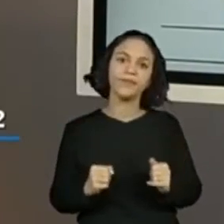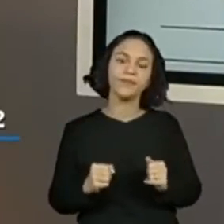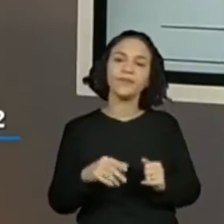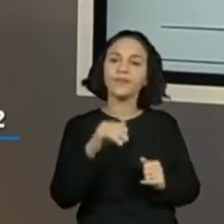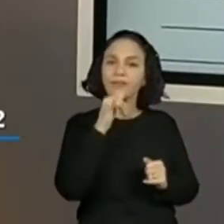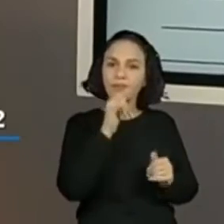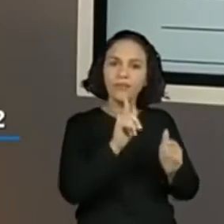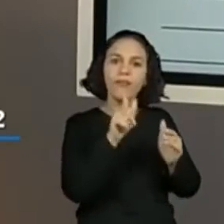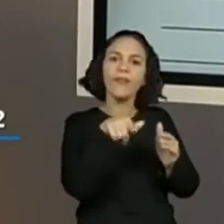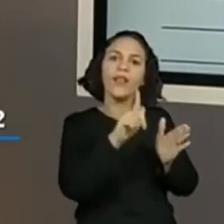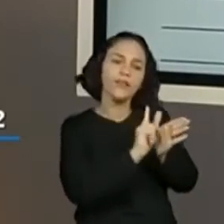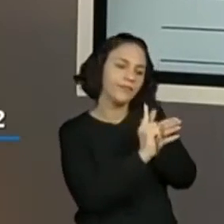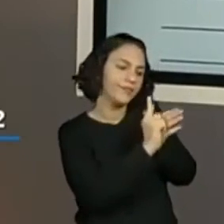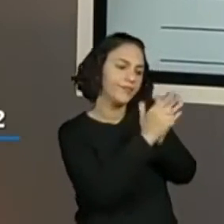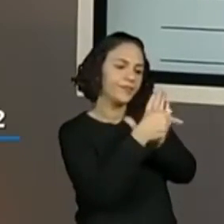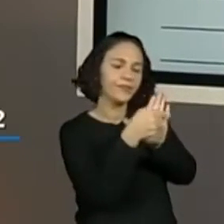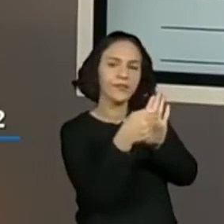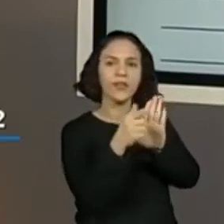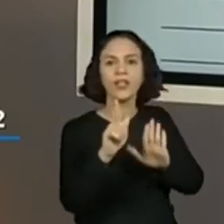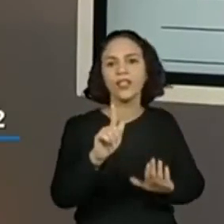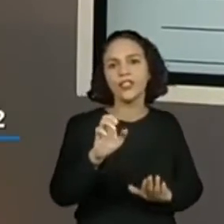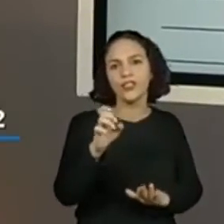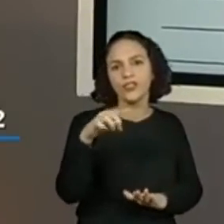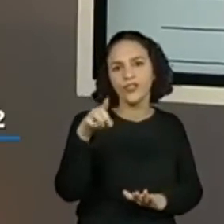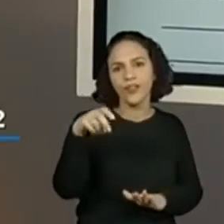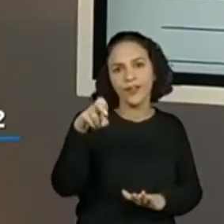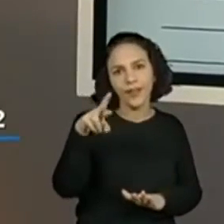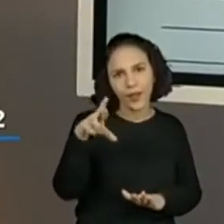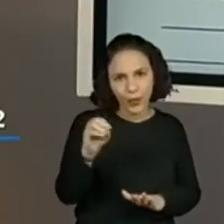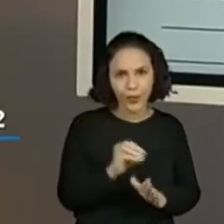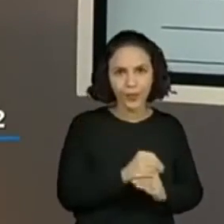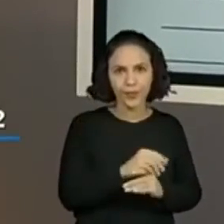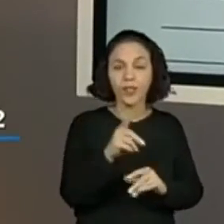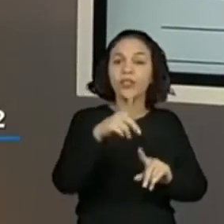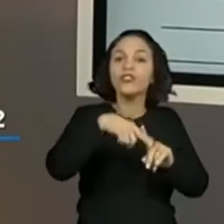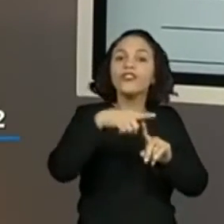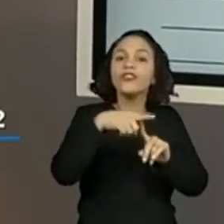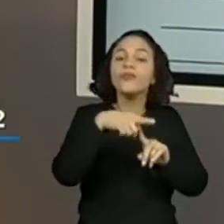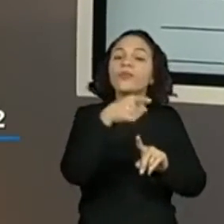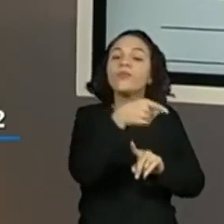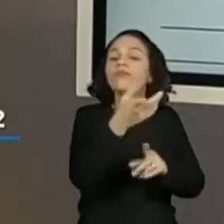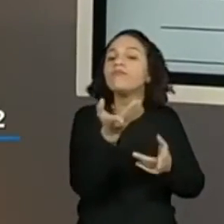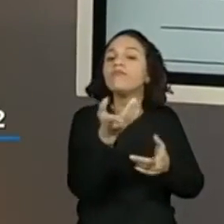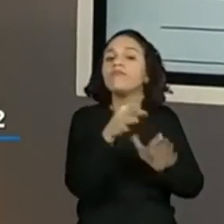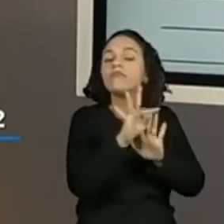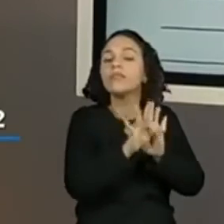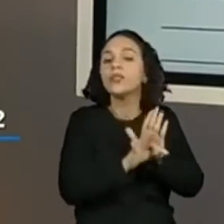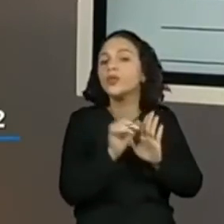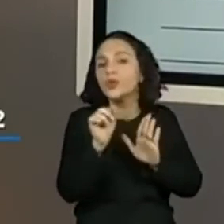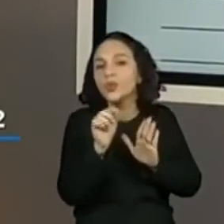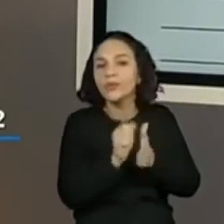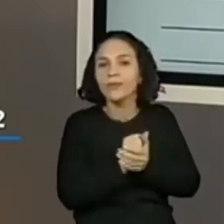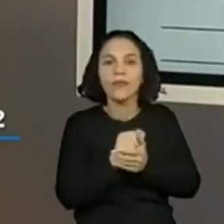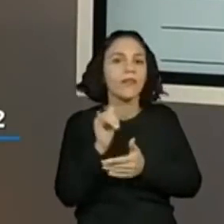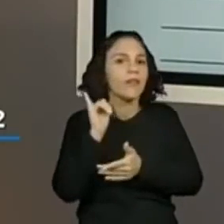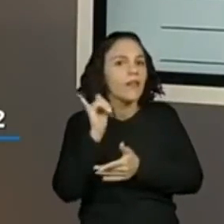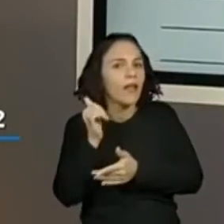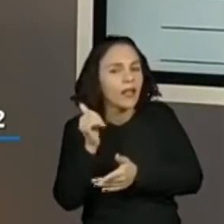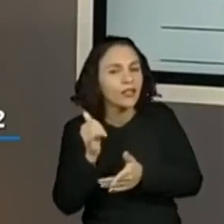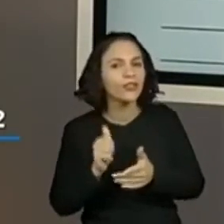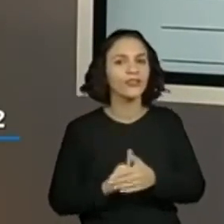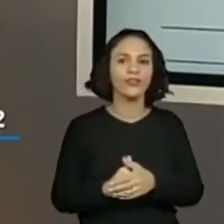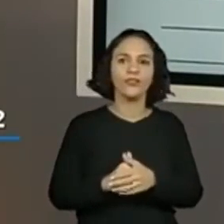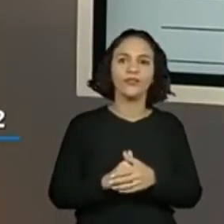gênero, conhecer a narrativa. Eu faço o levantamento dos acontecimentos, do que já aconteceu, da parte